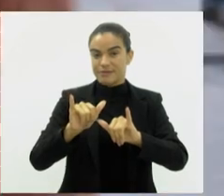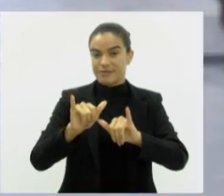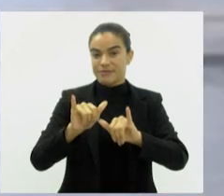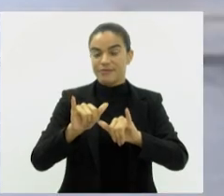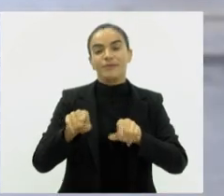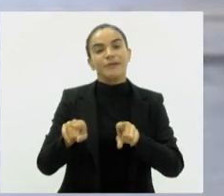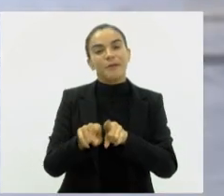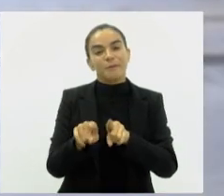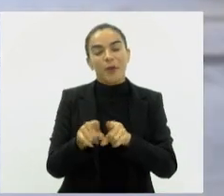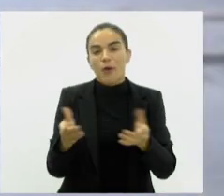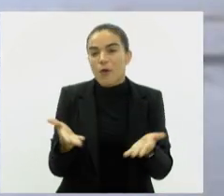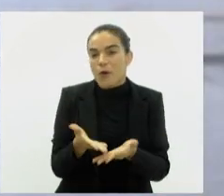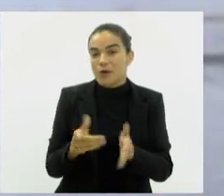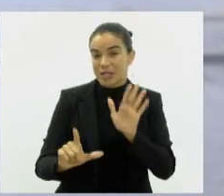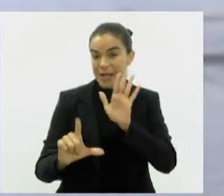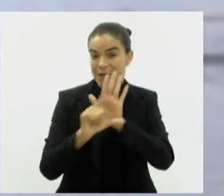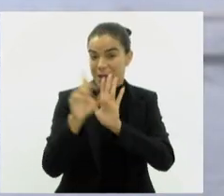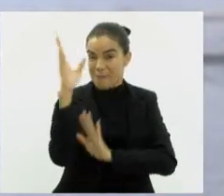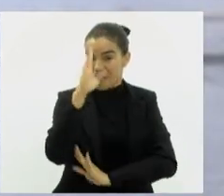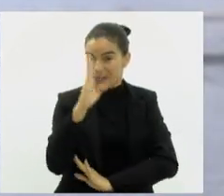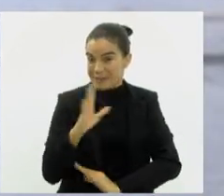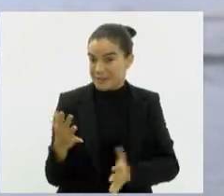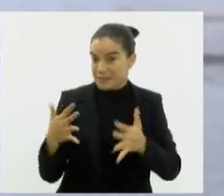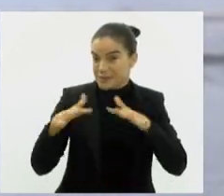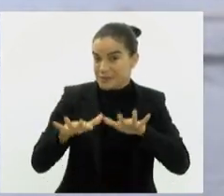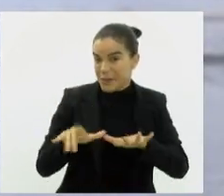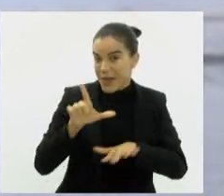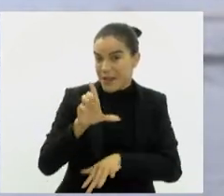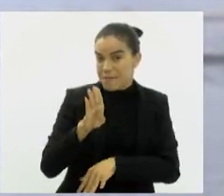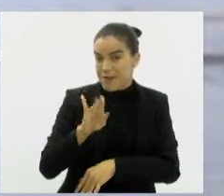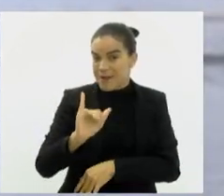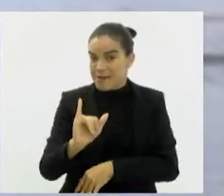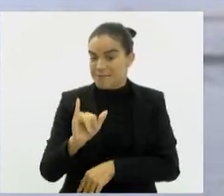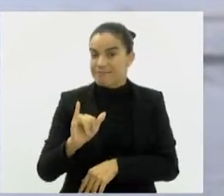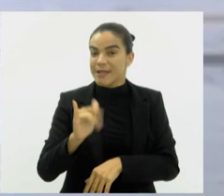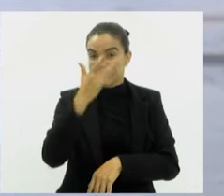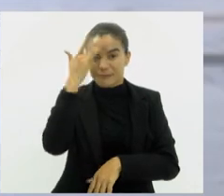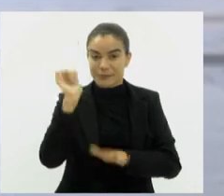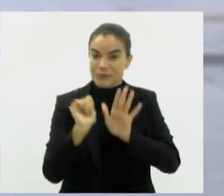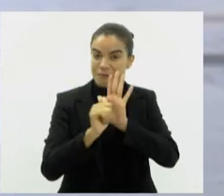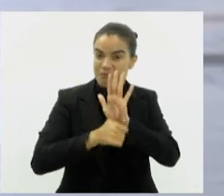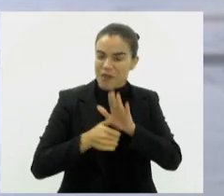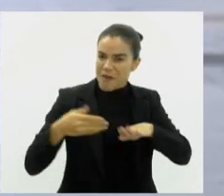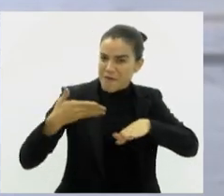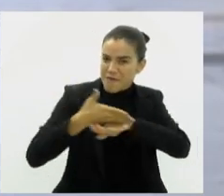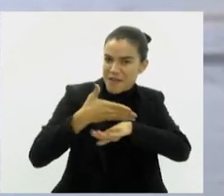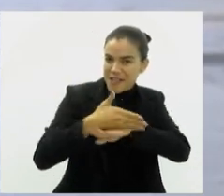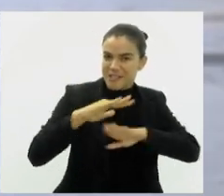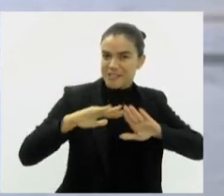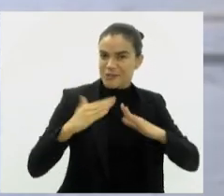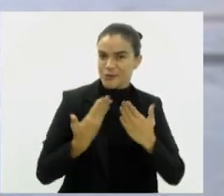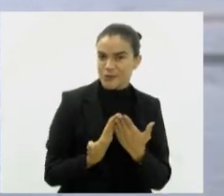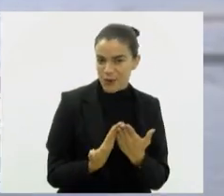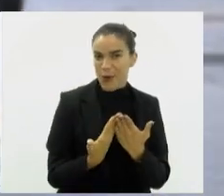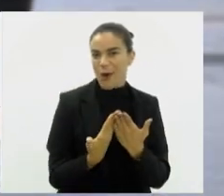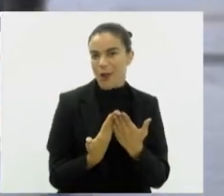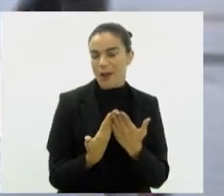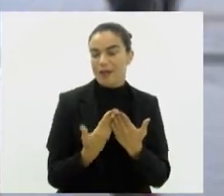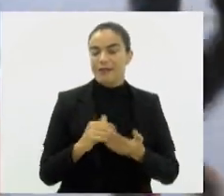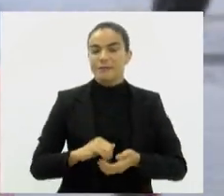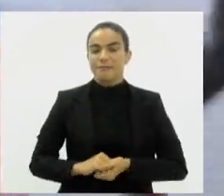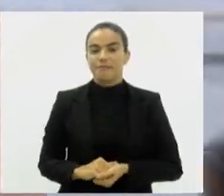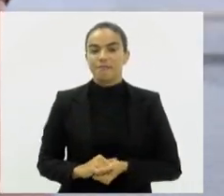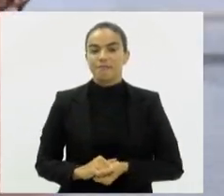E a gente tem hoje a Lei Brasileira de Inclusão, e as pessoas com síndrome de Down estão frequentando as escolas regulares. A gente